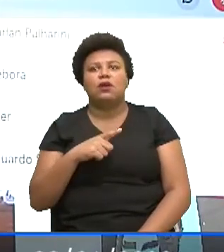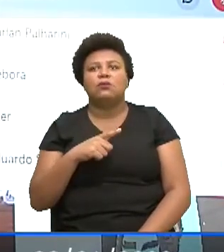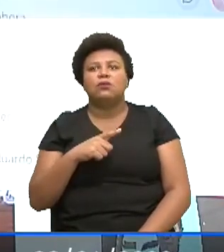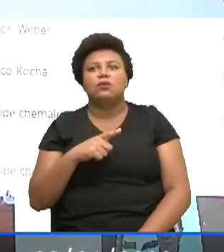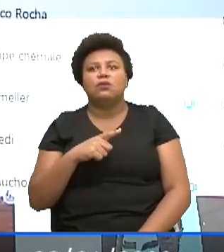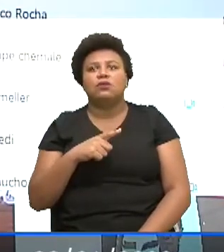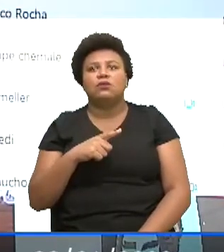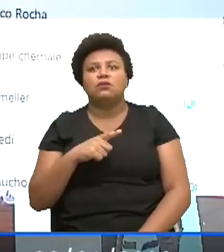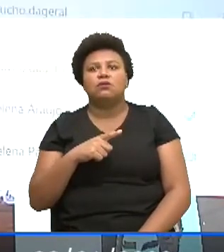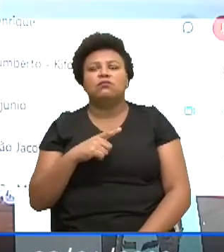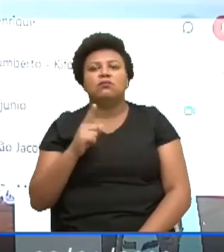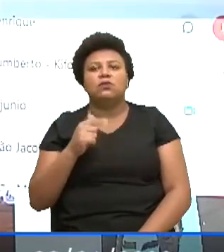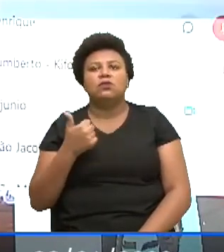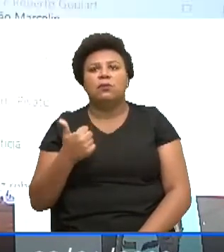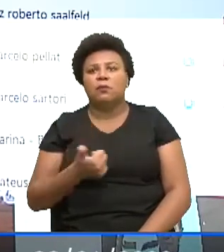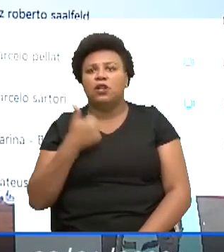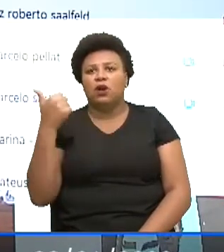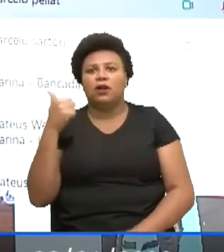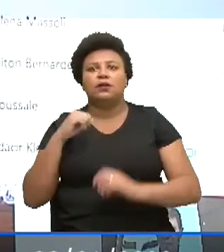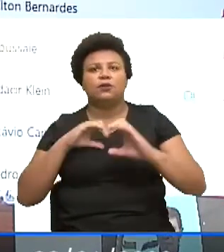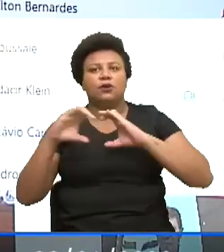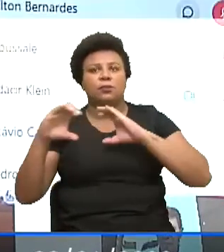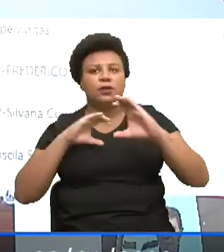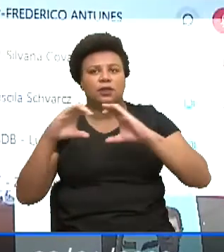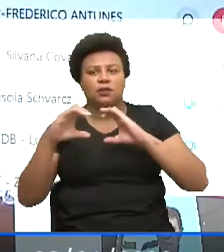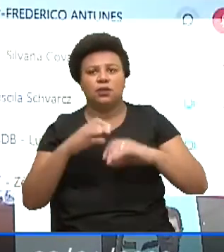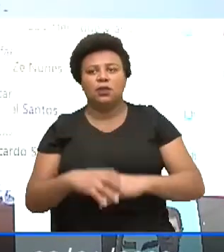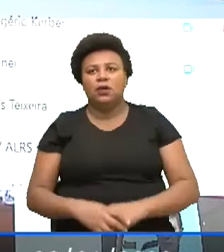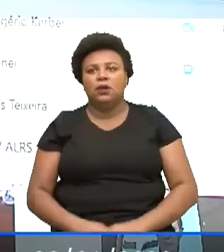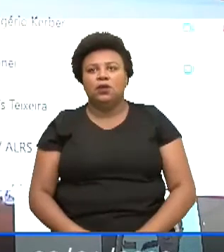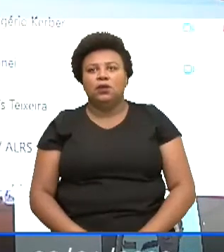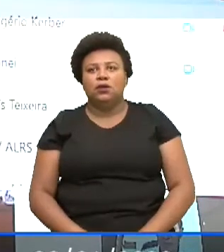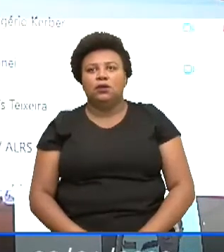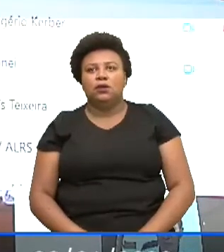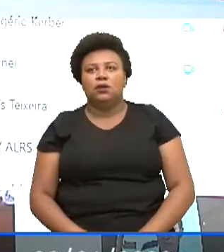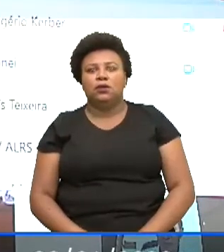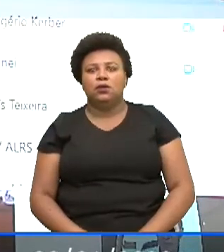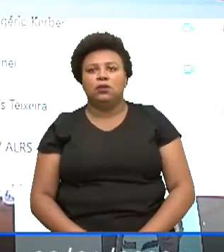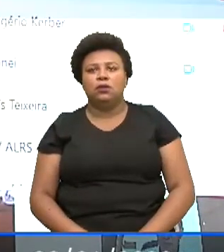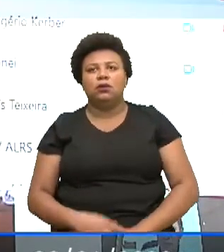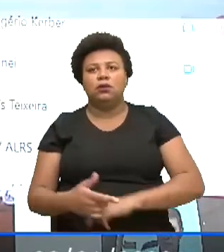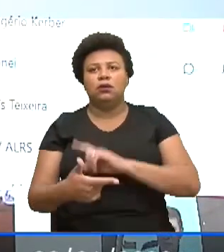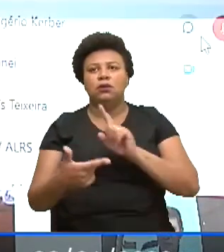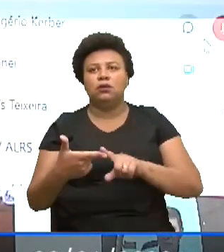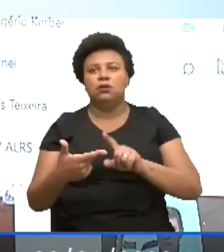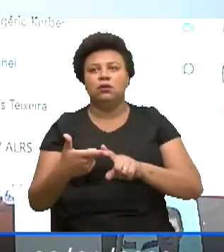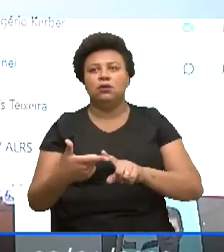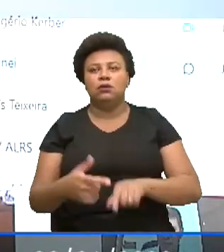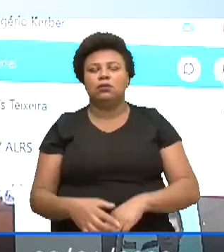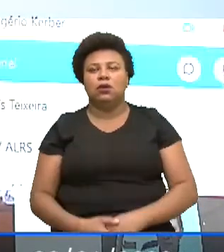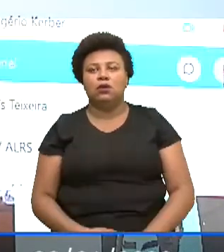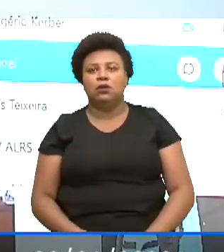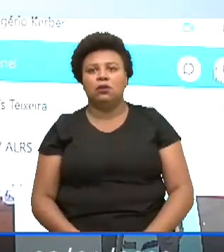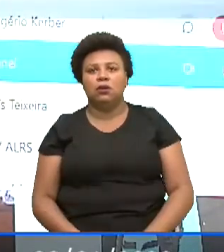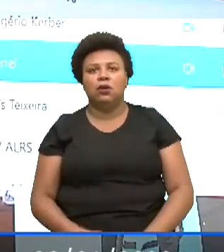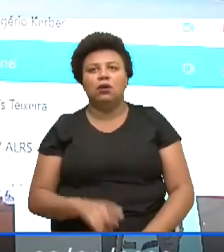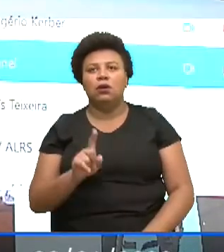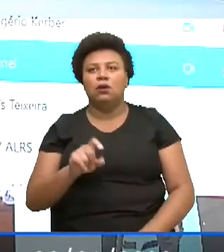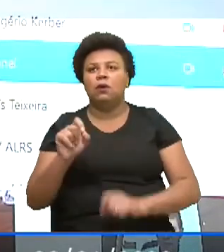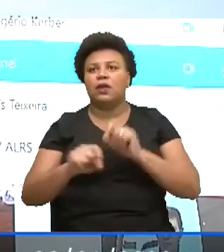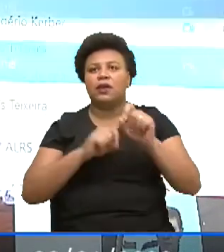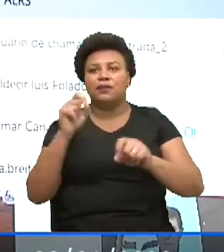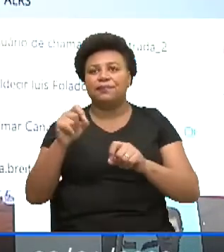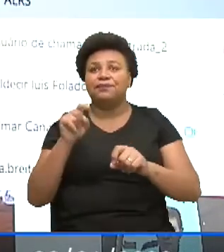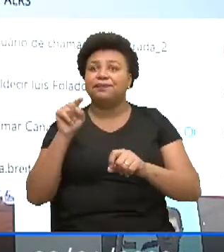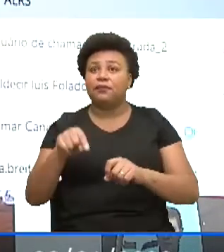na comunicação entre todos nós aí. A segunda sugestão é no sentido